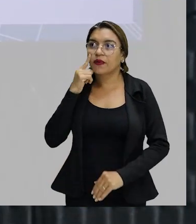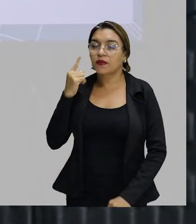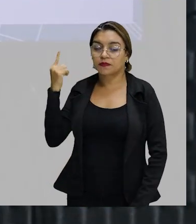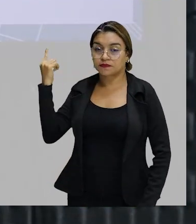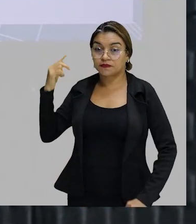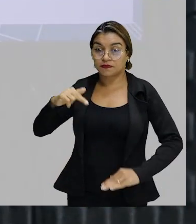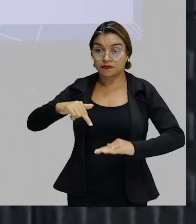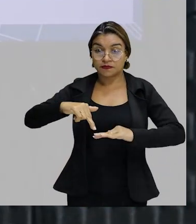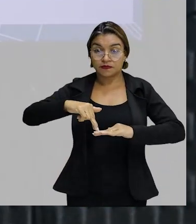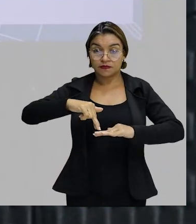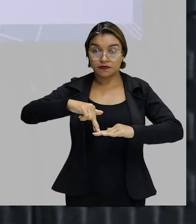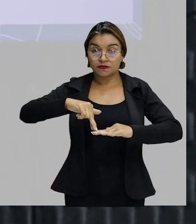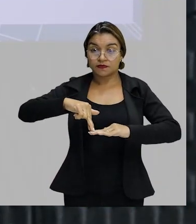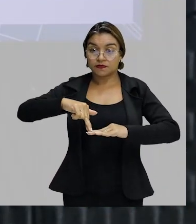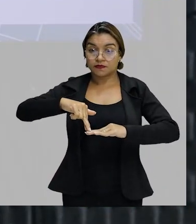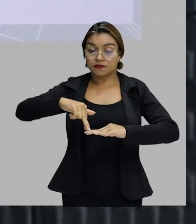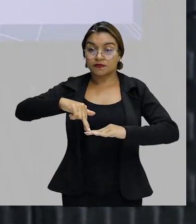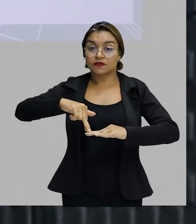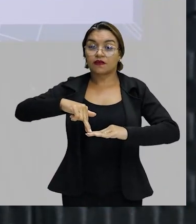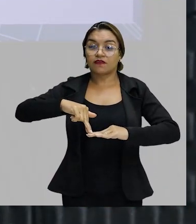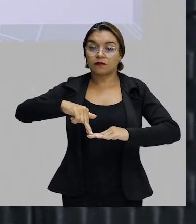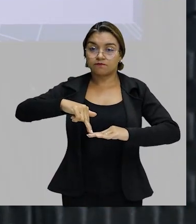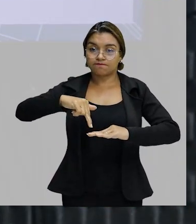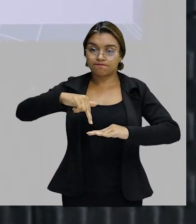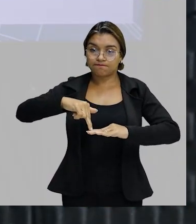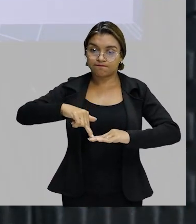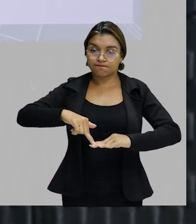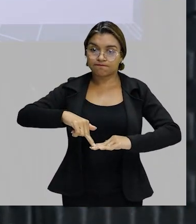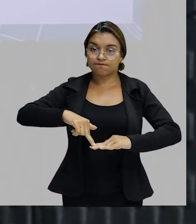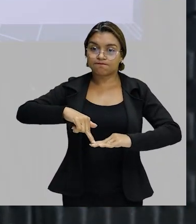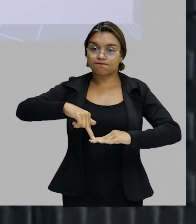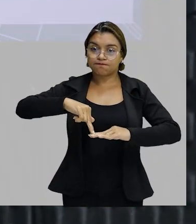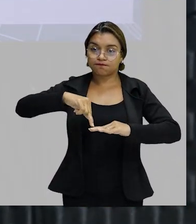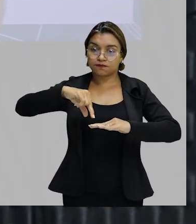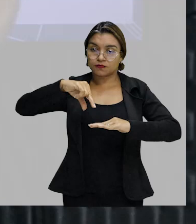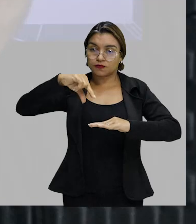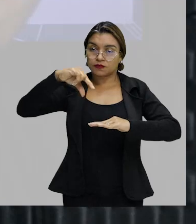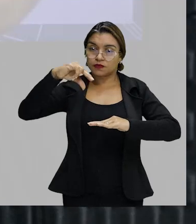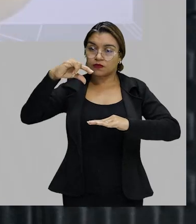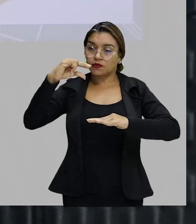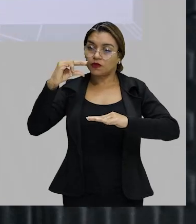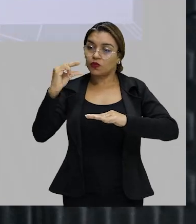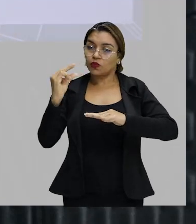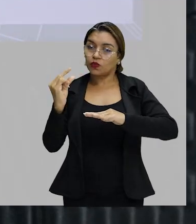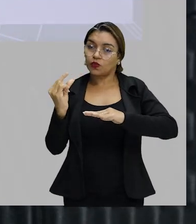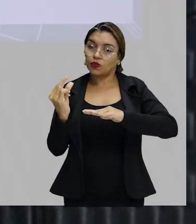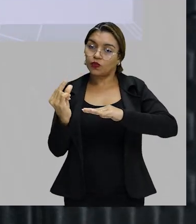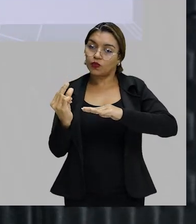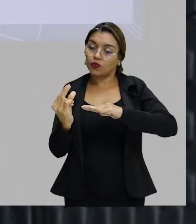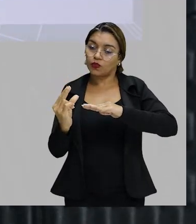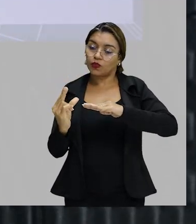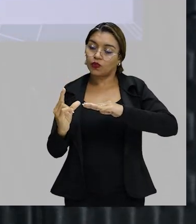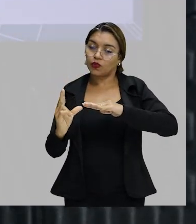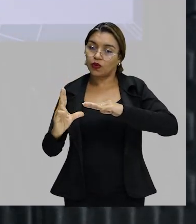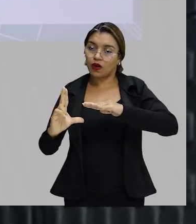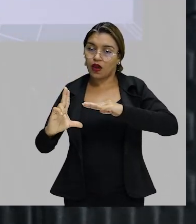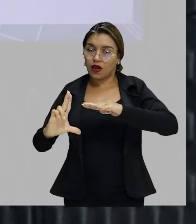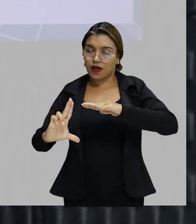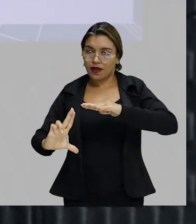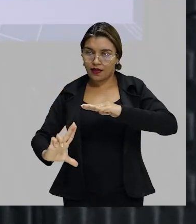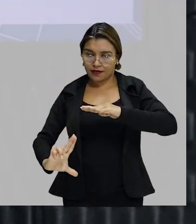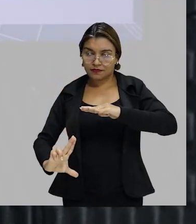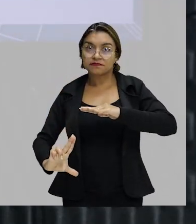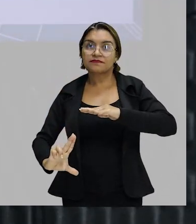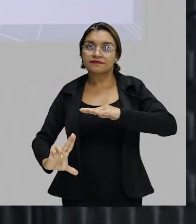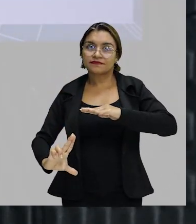plataforma ela vai realizar um salto na qual ela vai jogar lançar essas pernas para cima por isso pontapé a